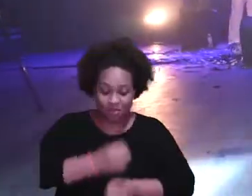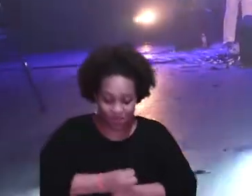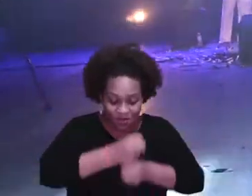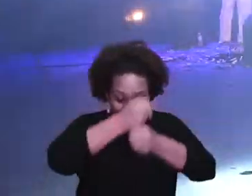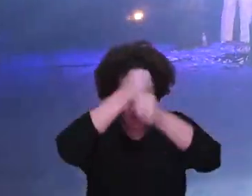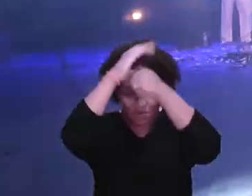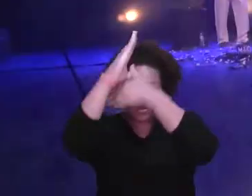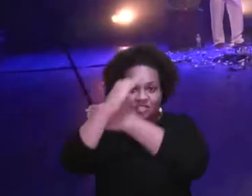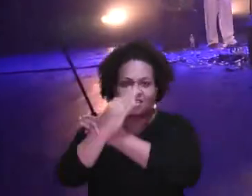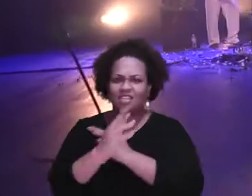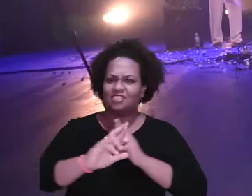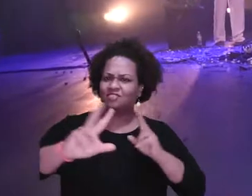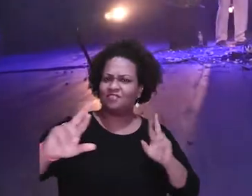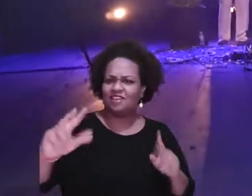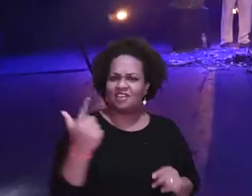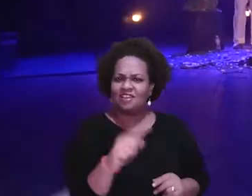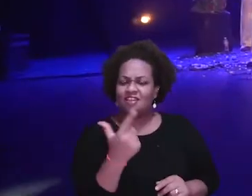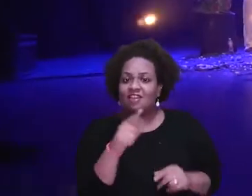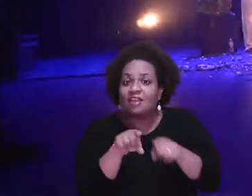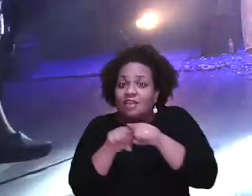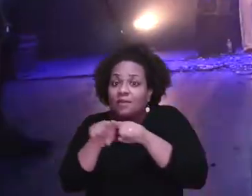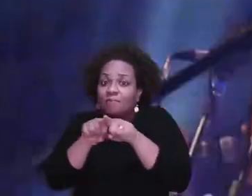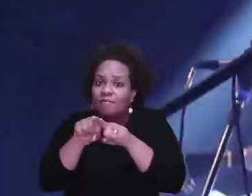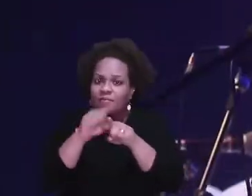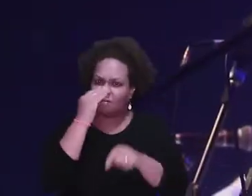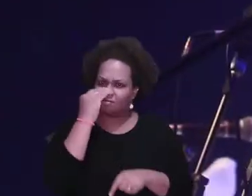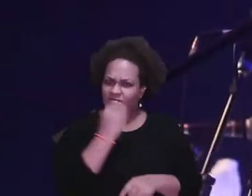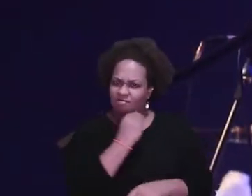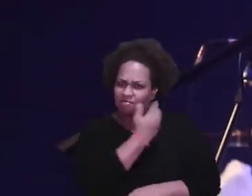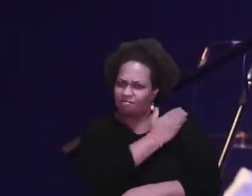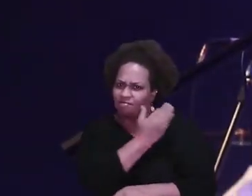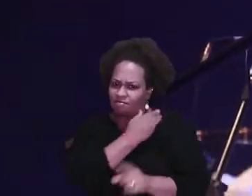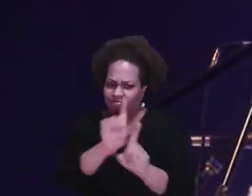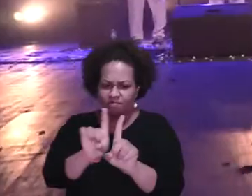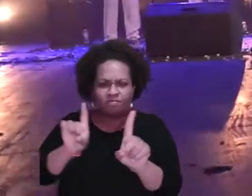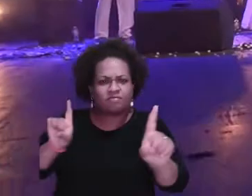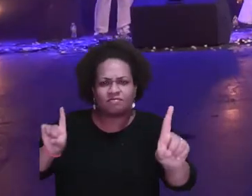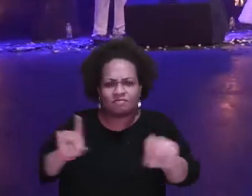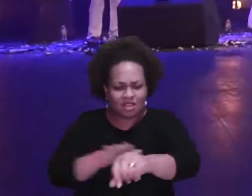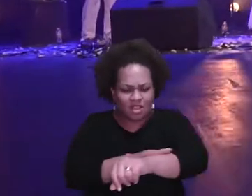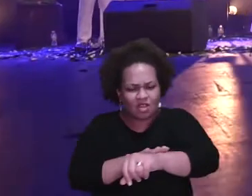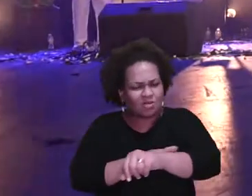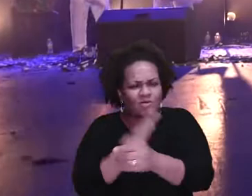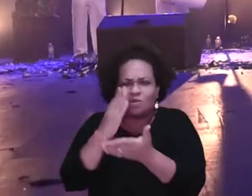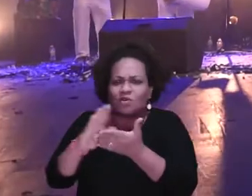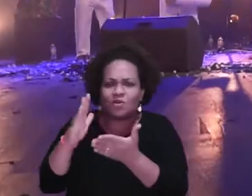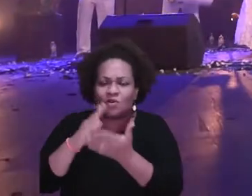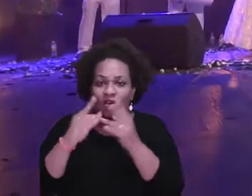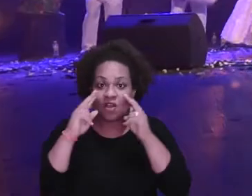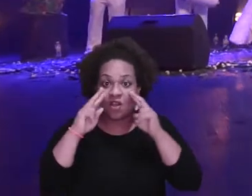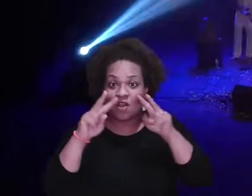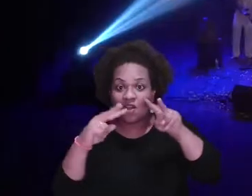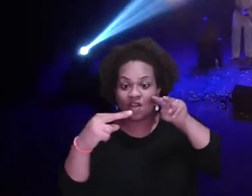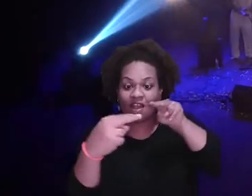outra lá não a diferença fica meu irmão não Vida divina mas movendo